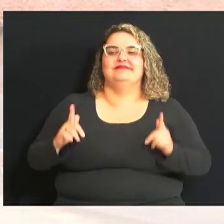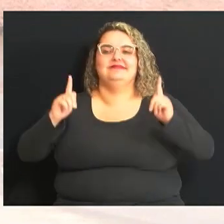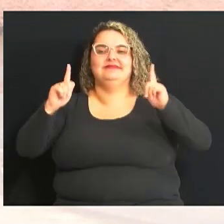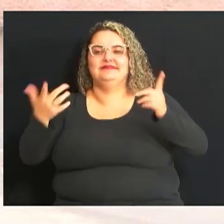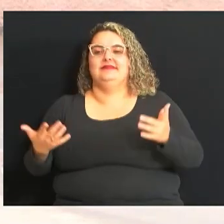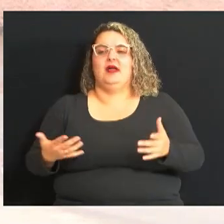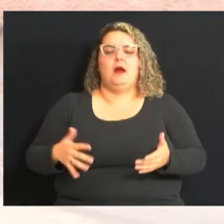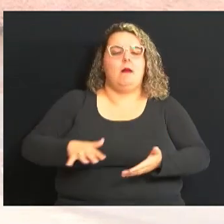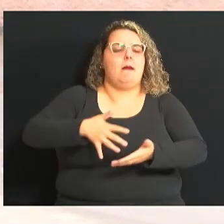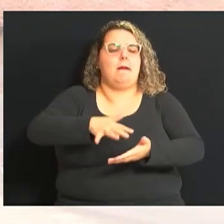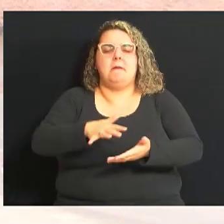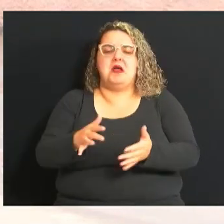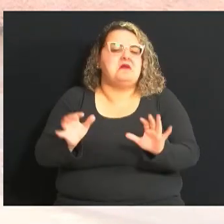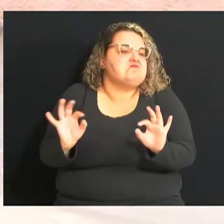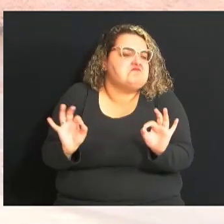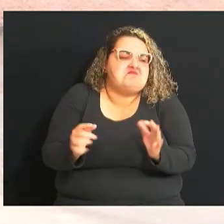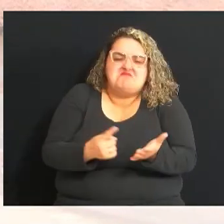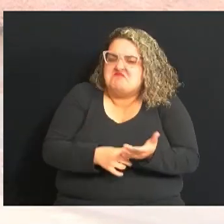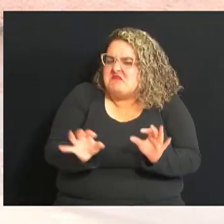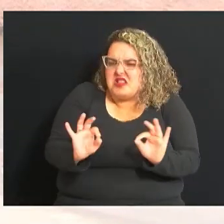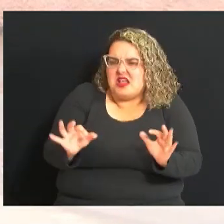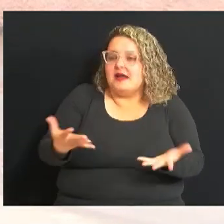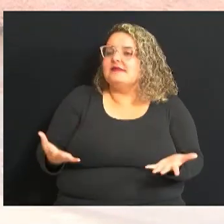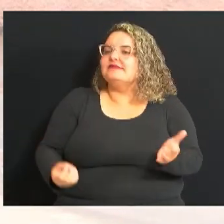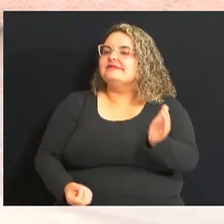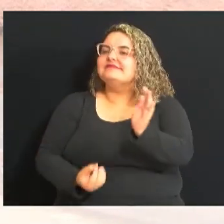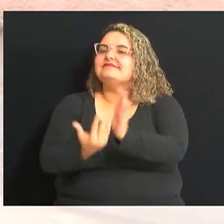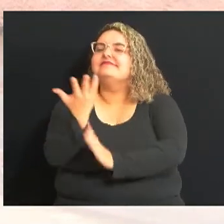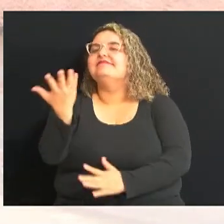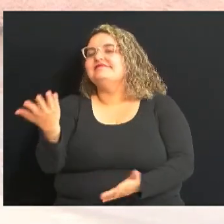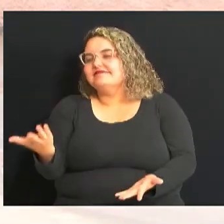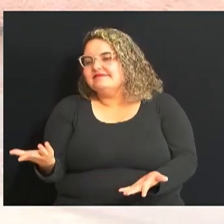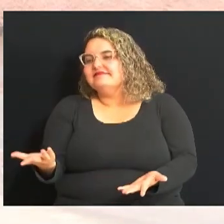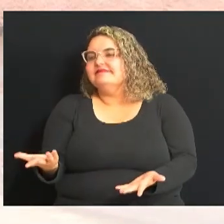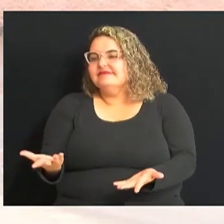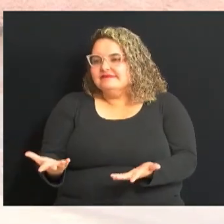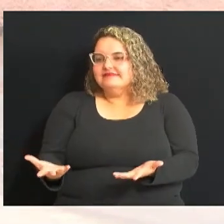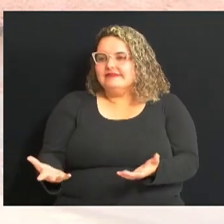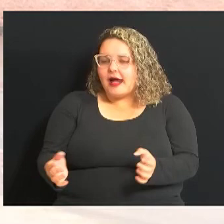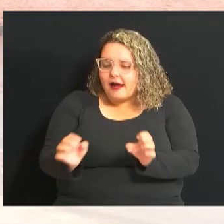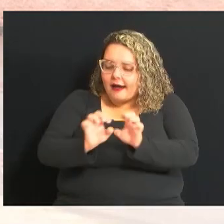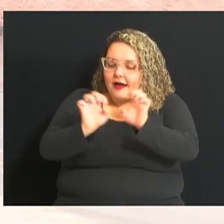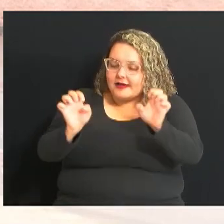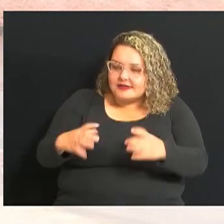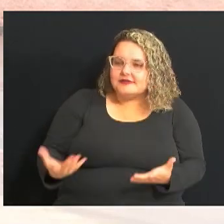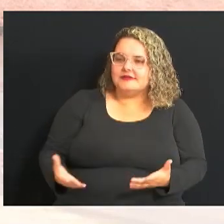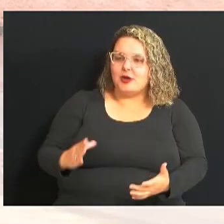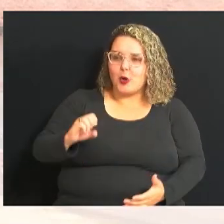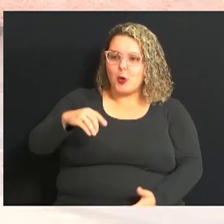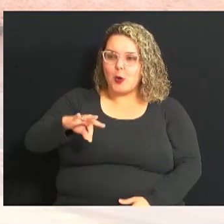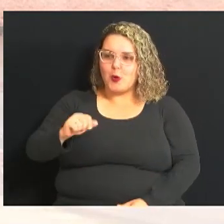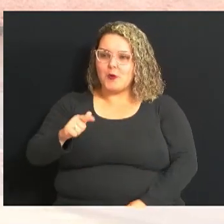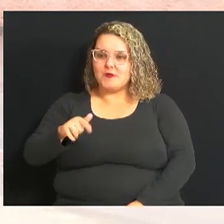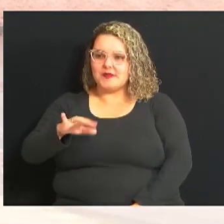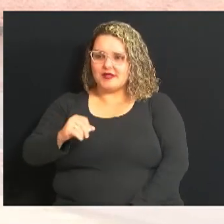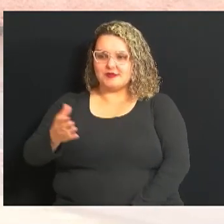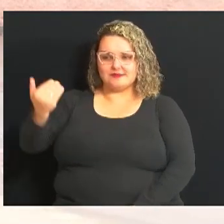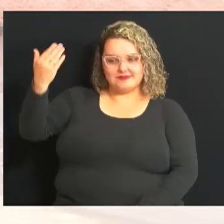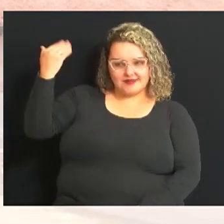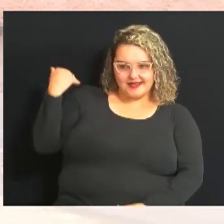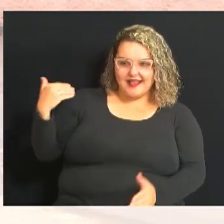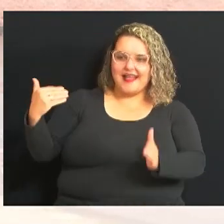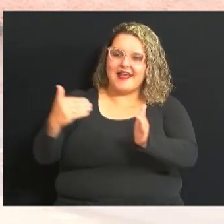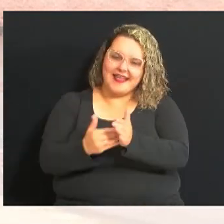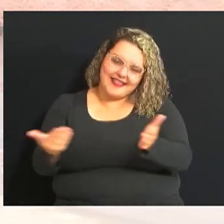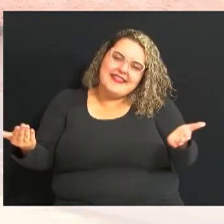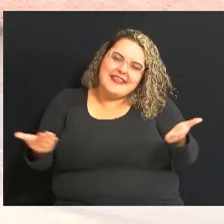sem compromisso assim, que deu origem ao esqueleto que é o grupo Contágio, que foi no passado lá até os dias